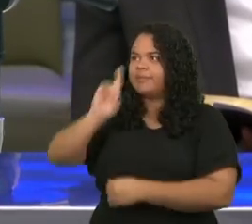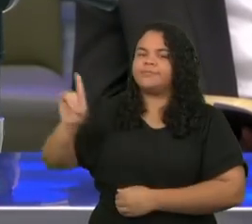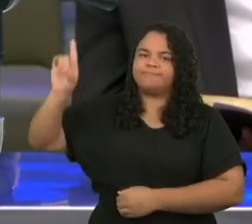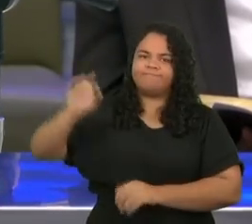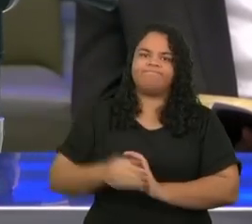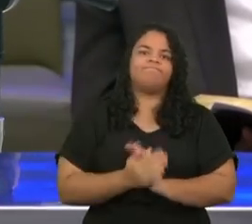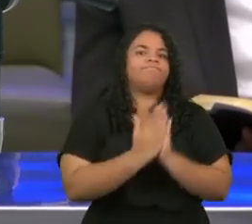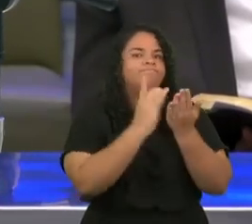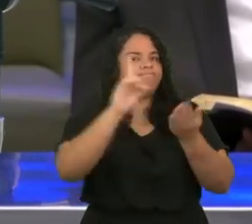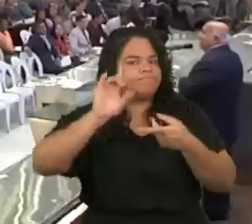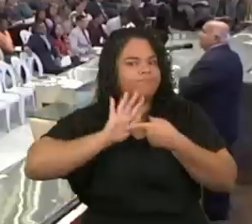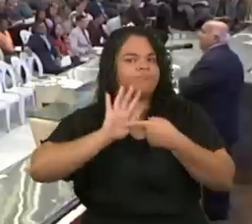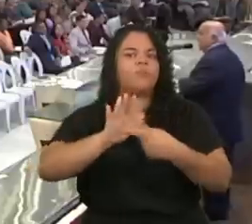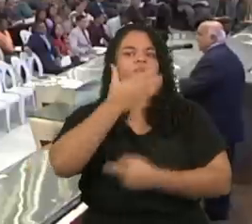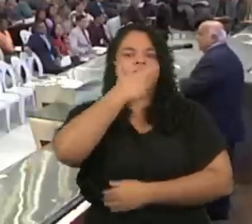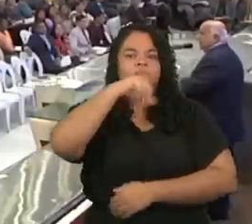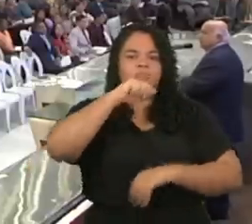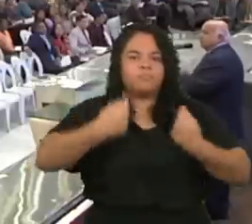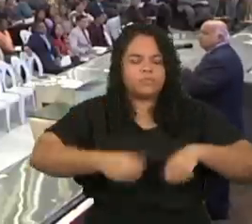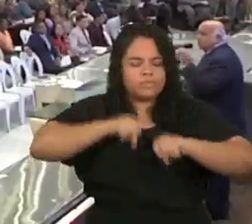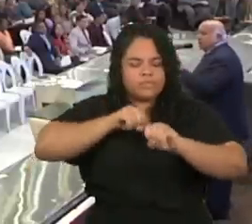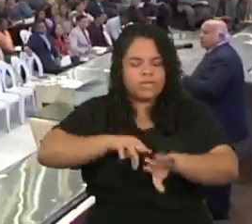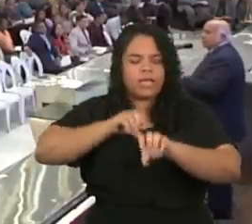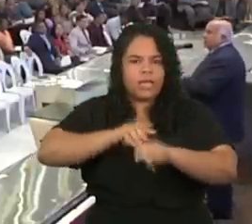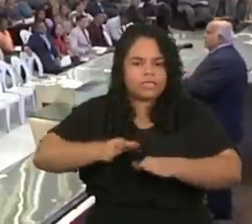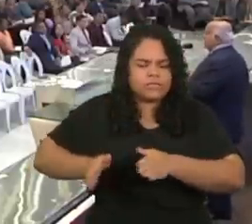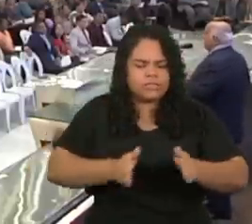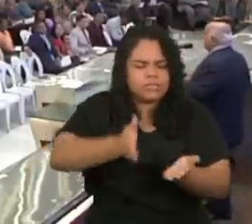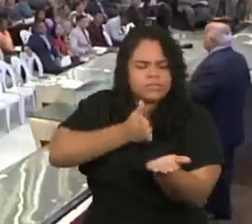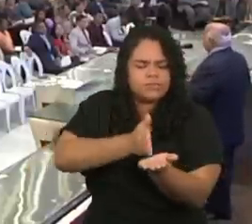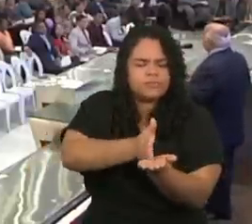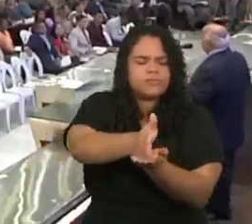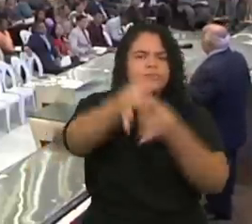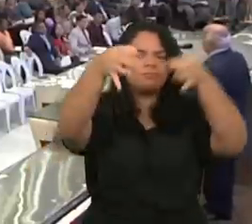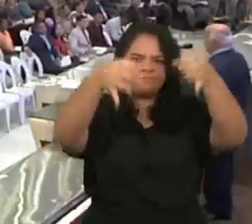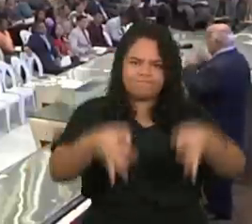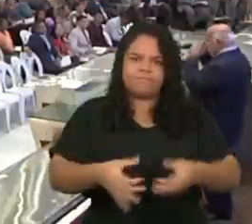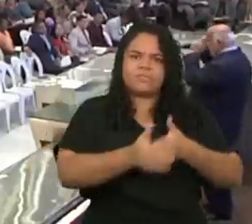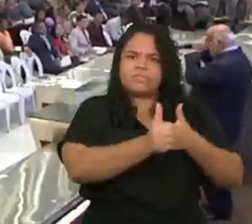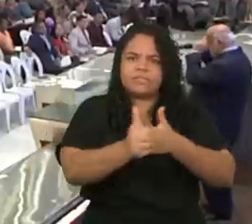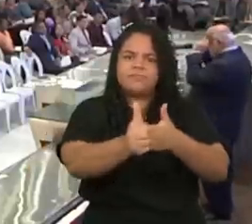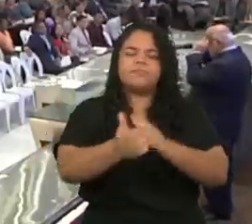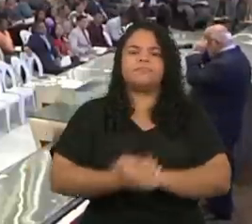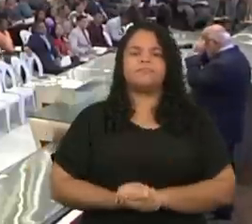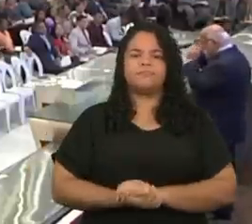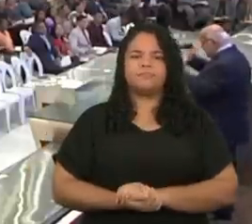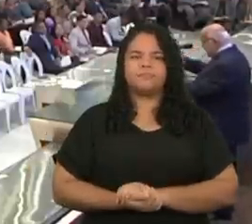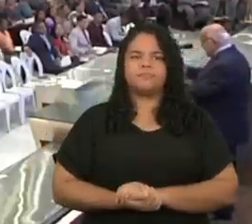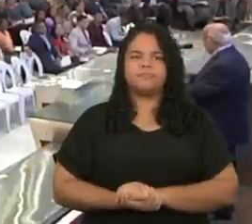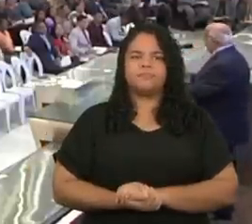em que deve andar Amém somos nós Os guias não são eles que vão